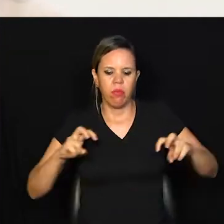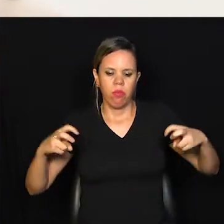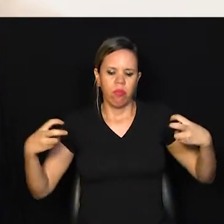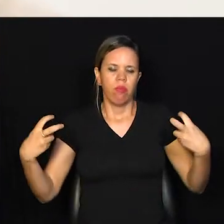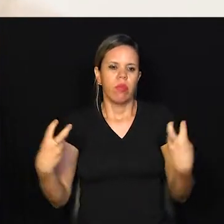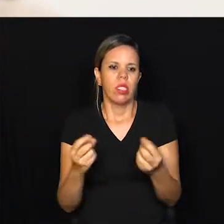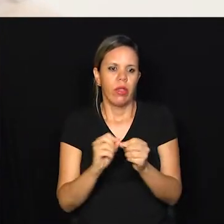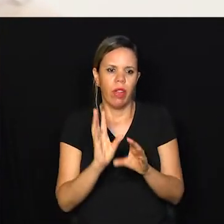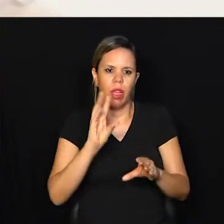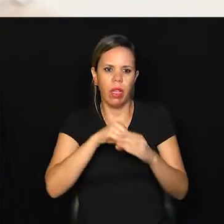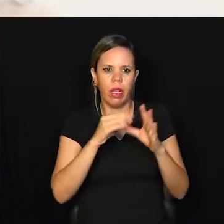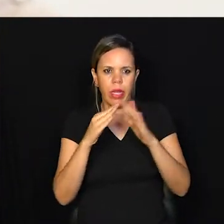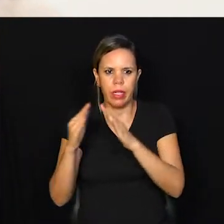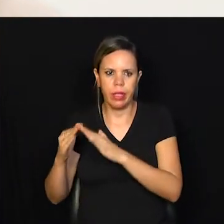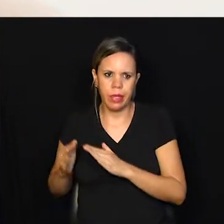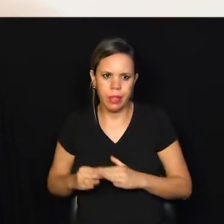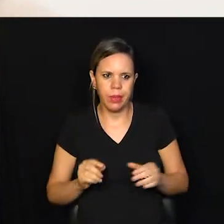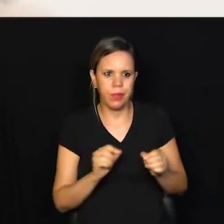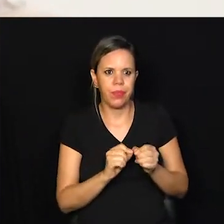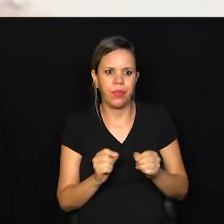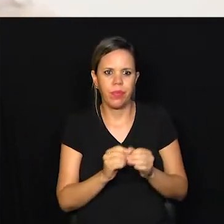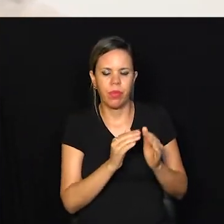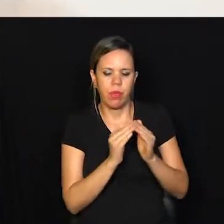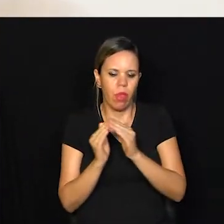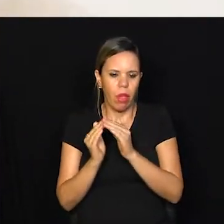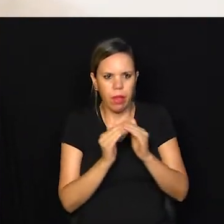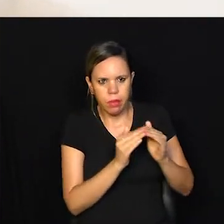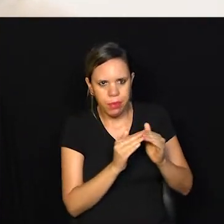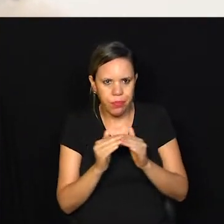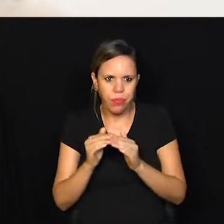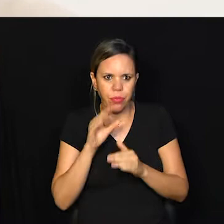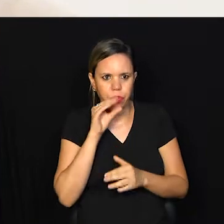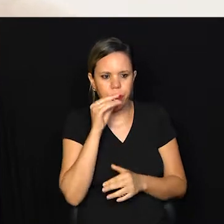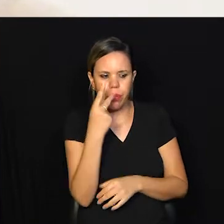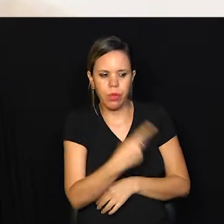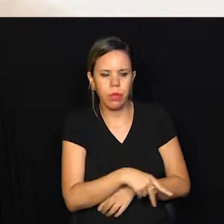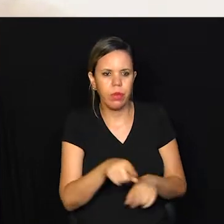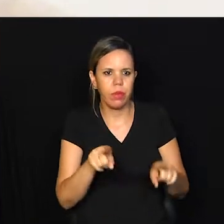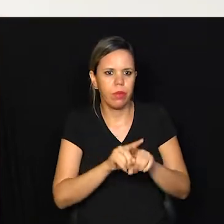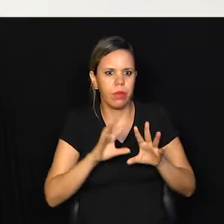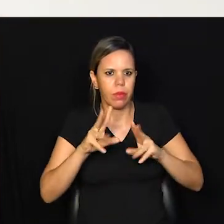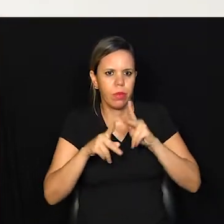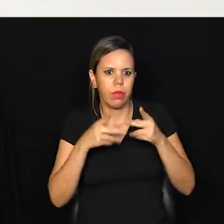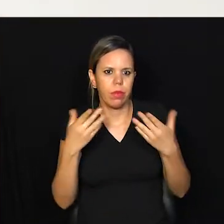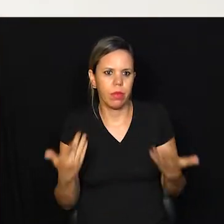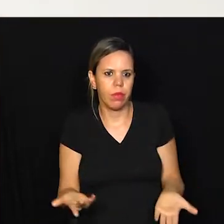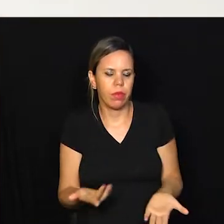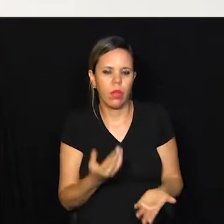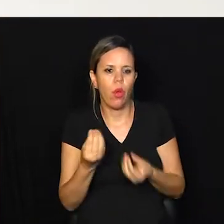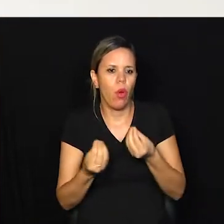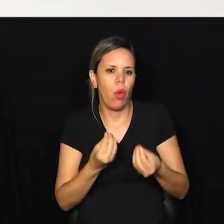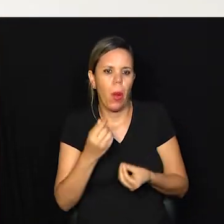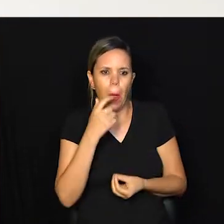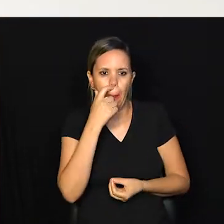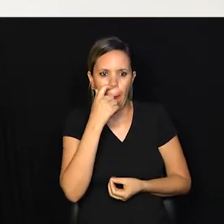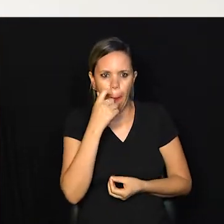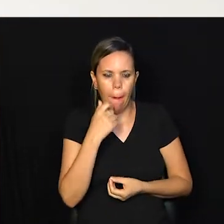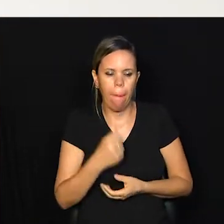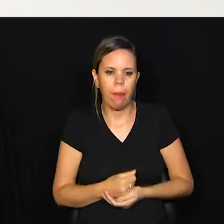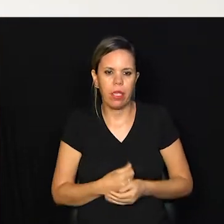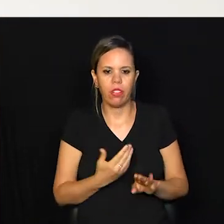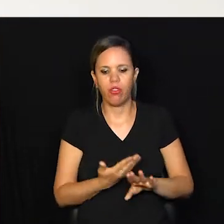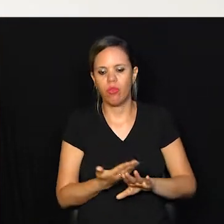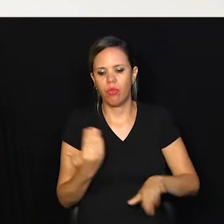ele pratica em casa no dia a dia, ele pratica com o vizinho, ele pratica com o empregado, ele pratica com todo mundo. Então não tem como